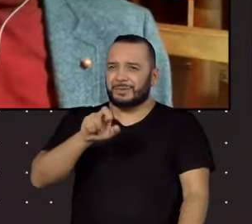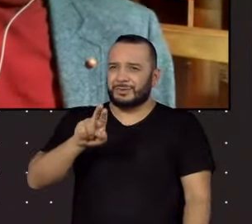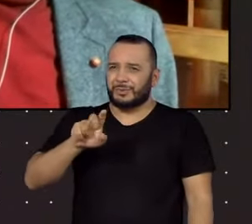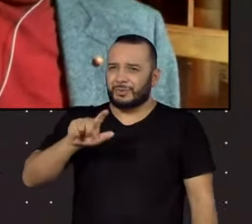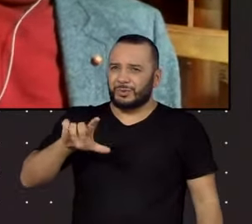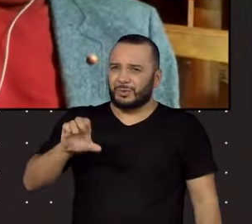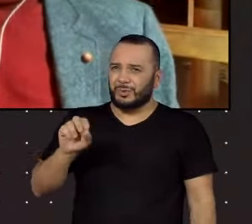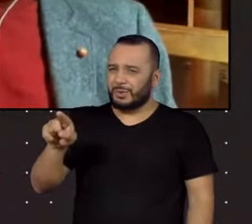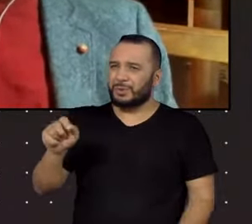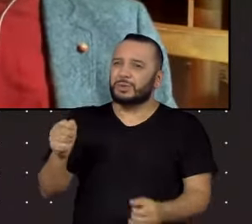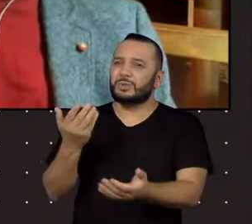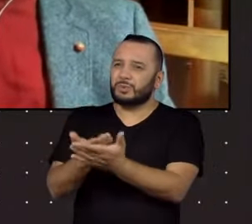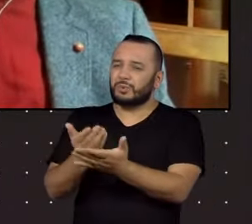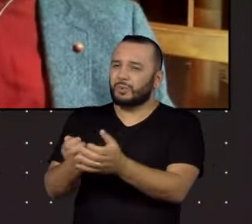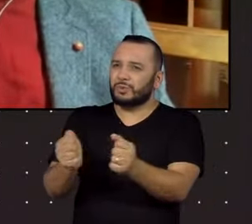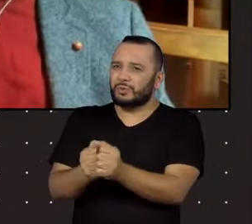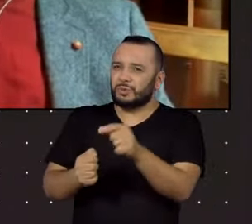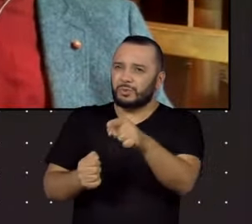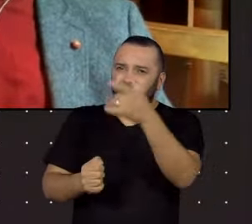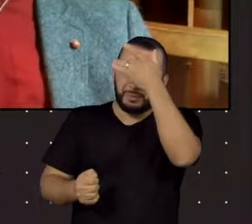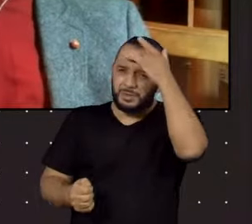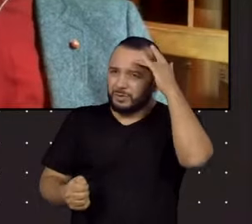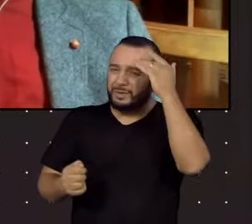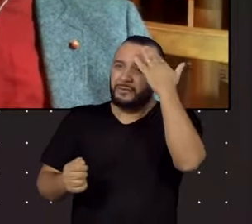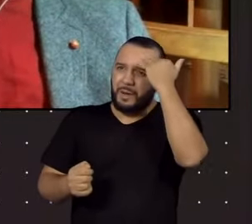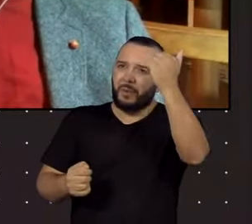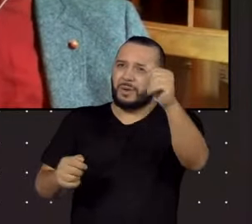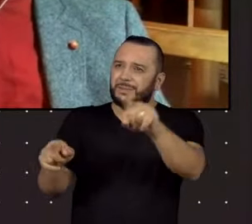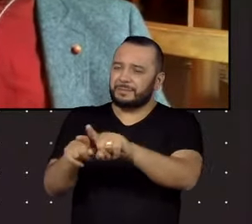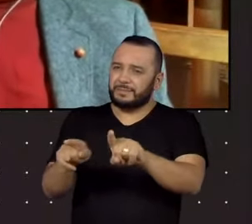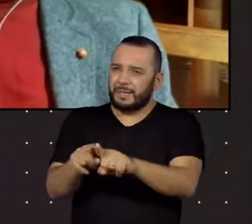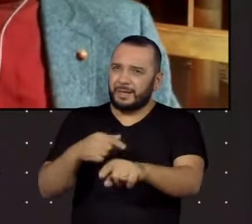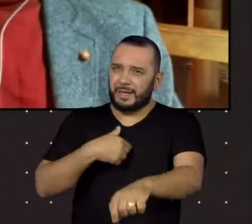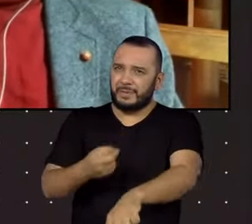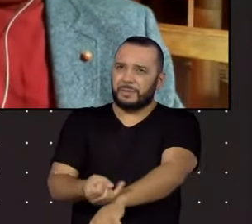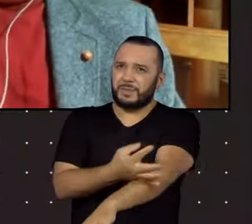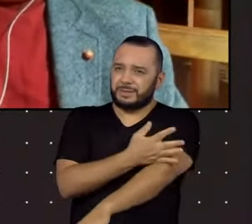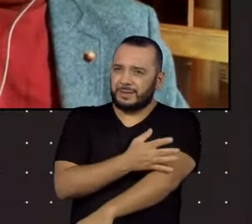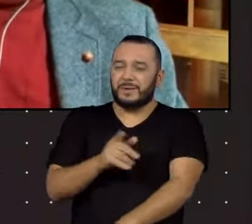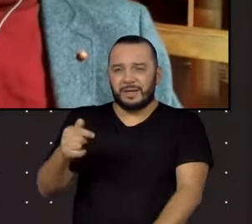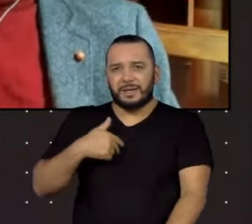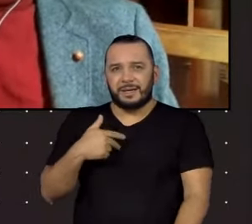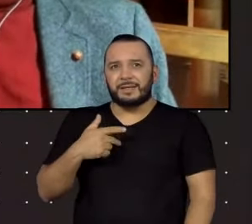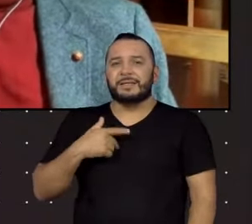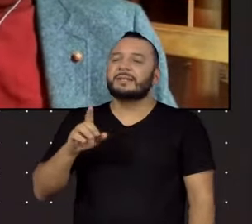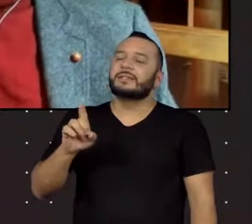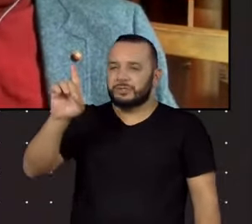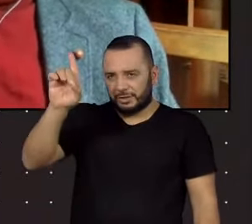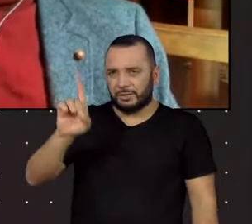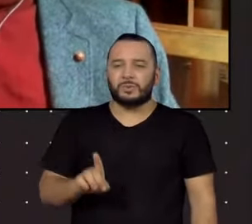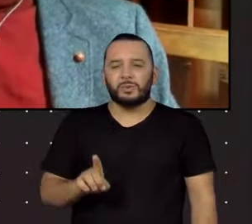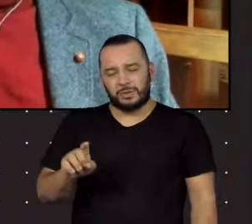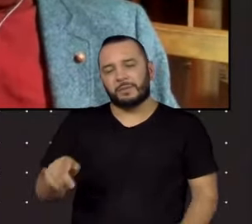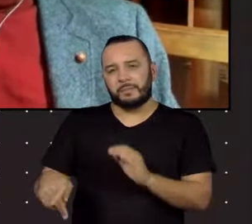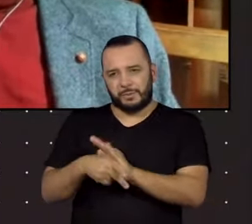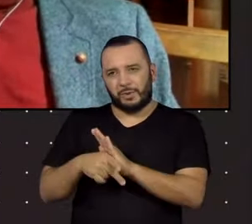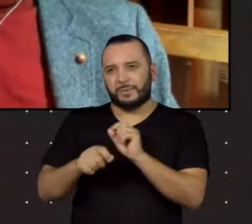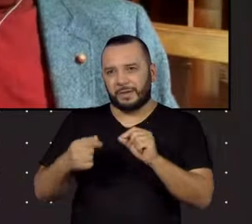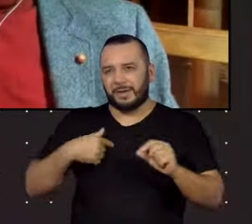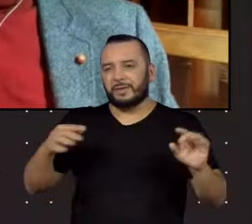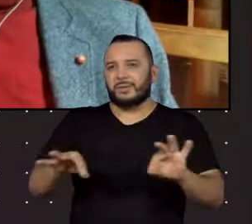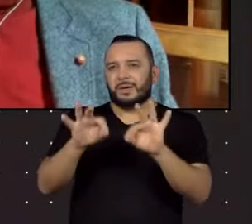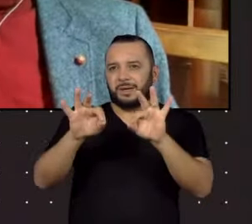Medalha estudou com ele, a gente tem até uma certa emoção. Ele dirigiu muito tempo a orquestra de Baden-Baden, e